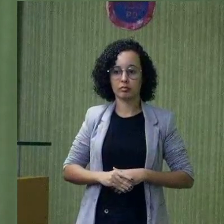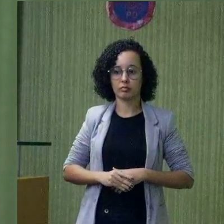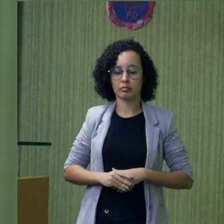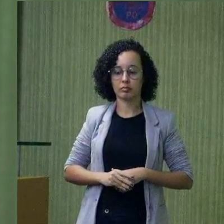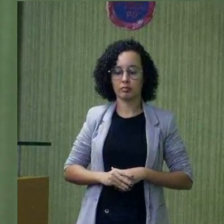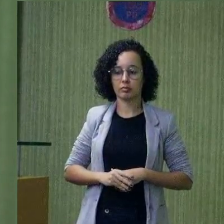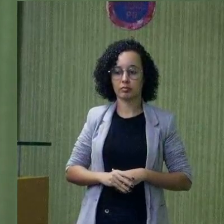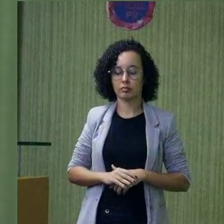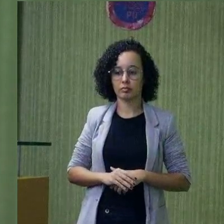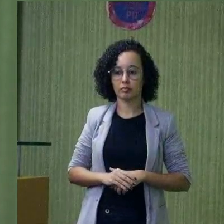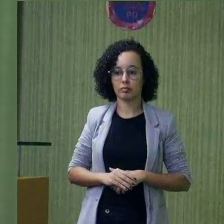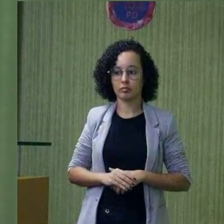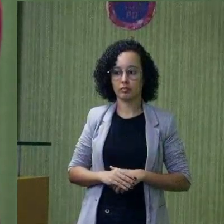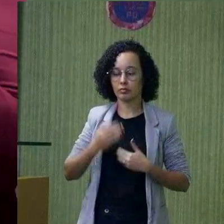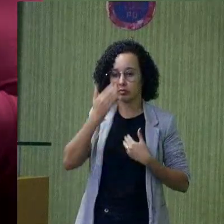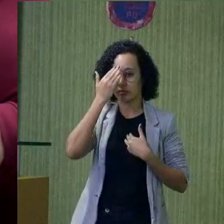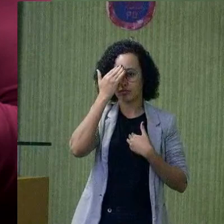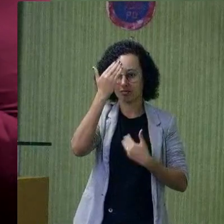altíssimo